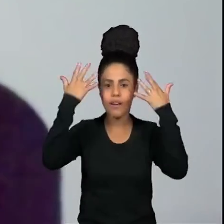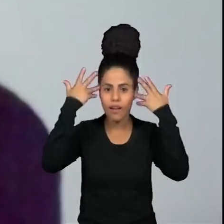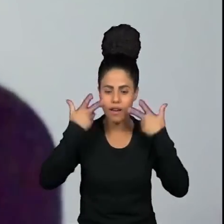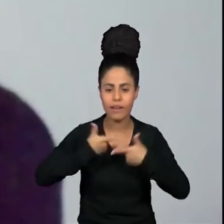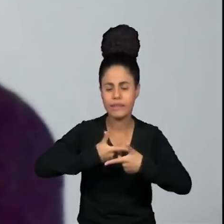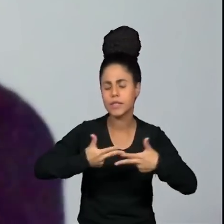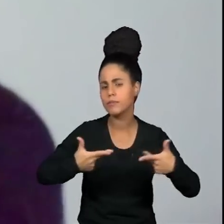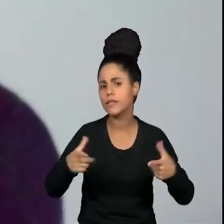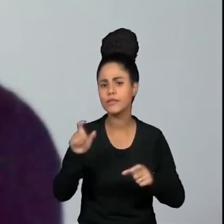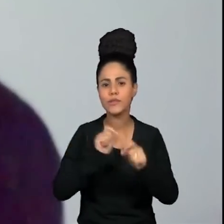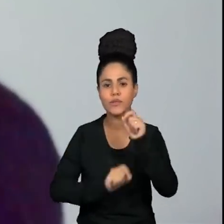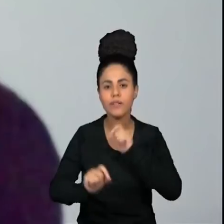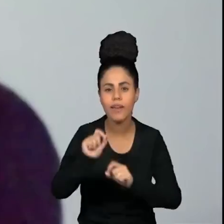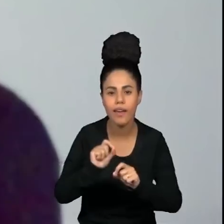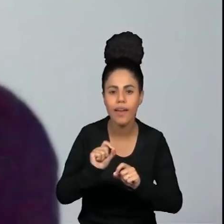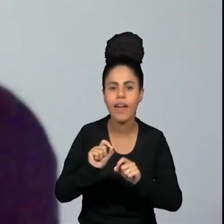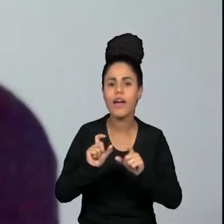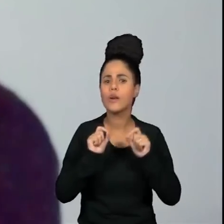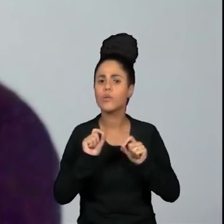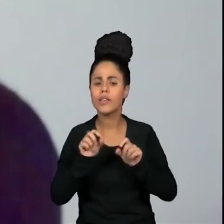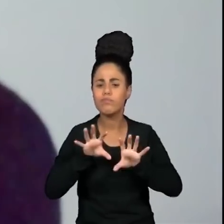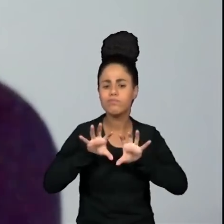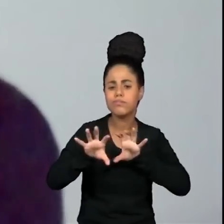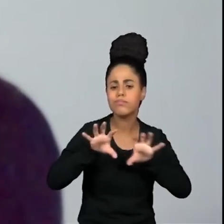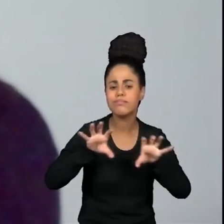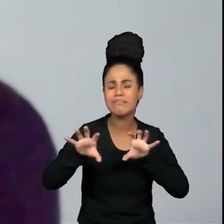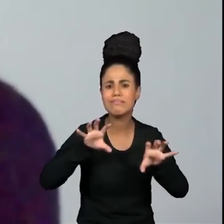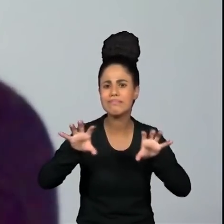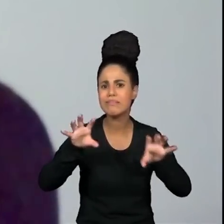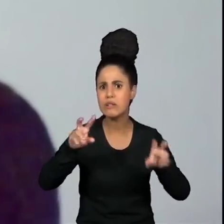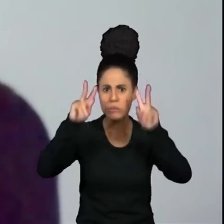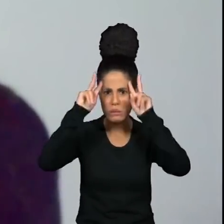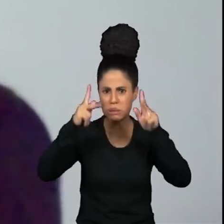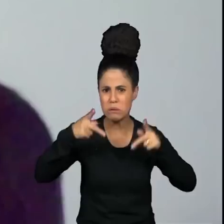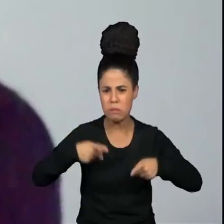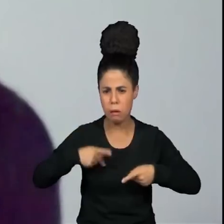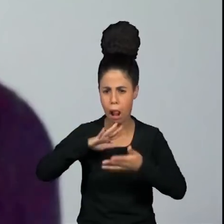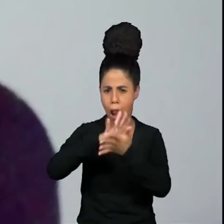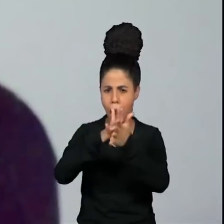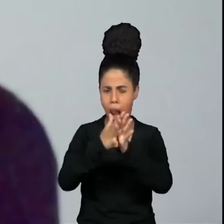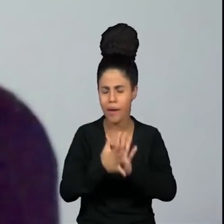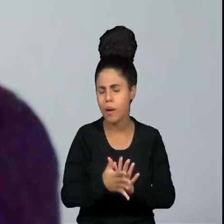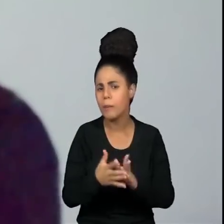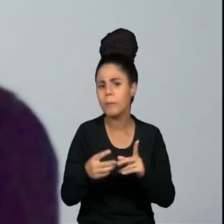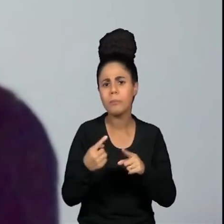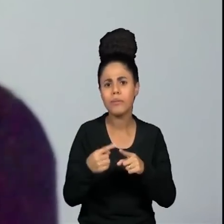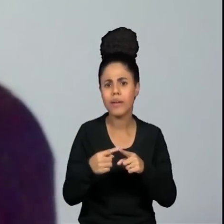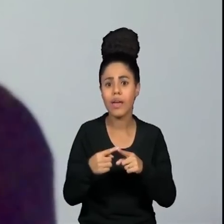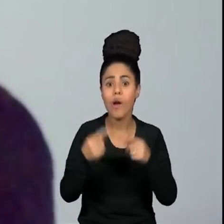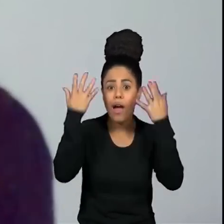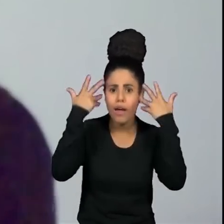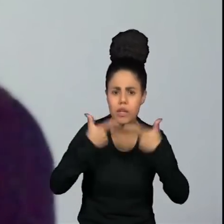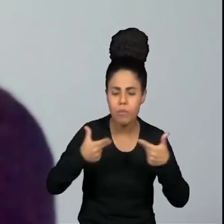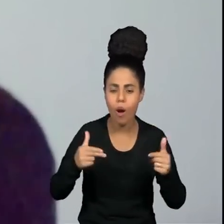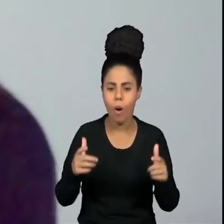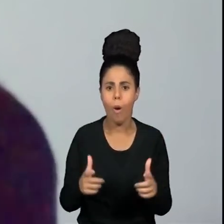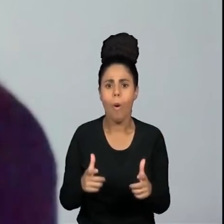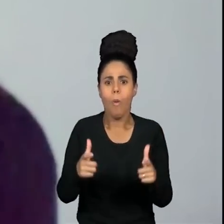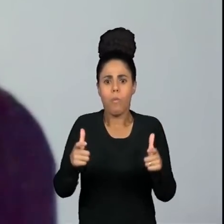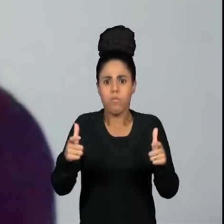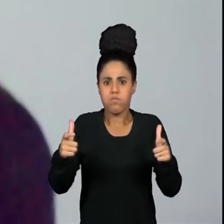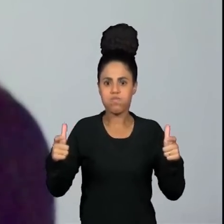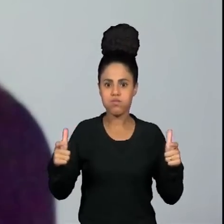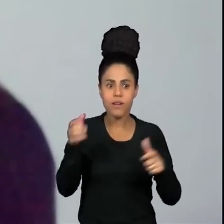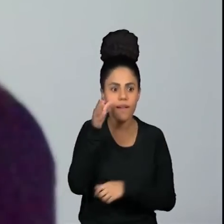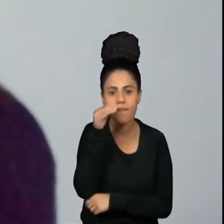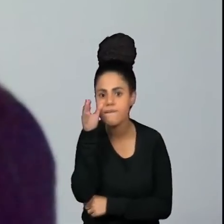no geral, eles são mais sensíveis aos impactos do ser humano. Porque os animais maiores, eles despertam mais a atenção, o interesse e